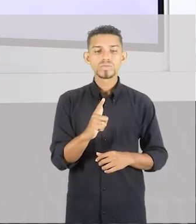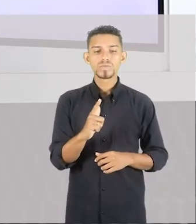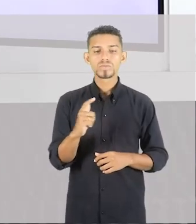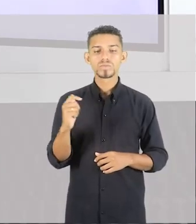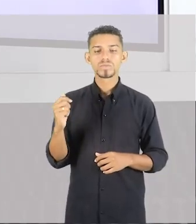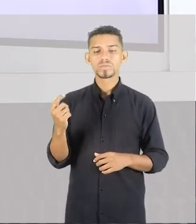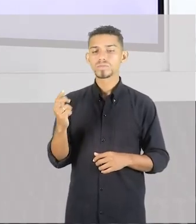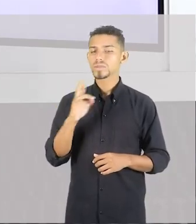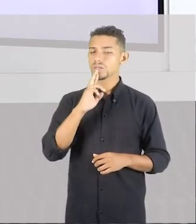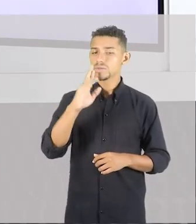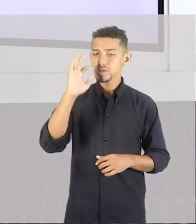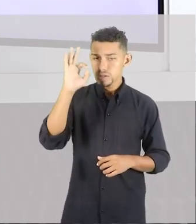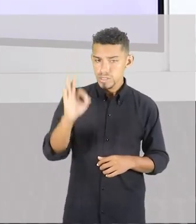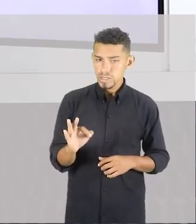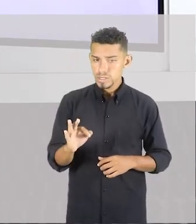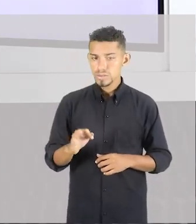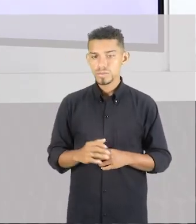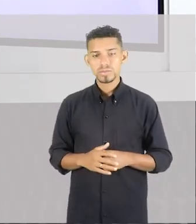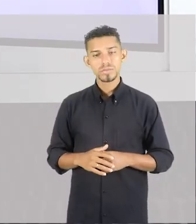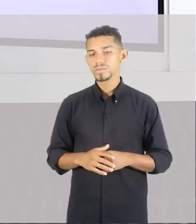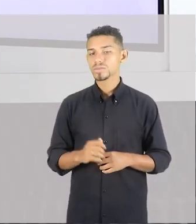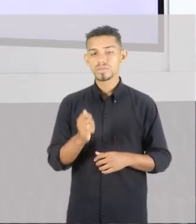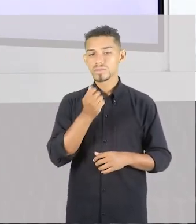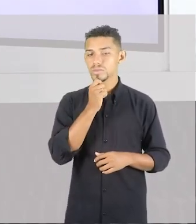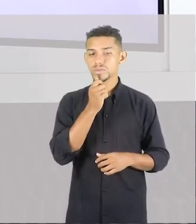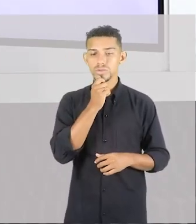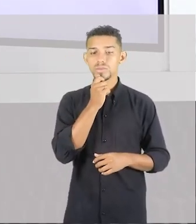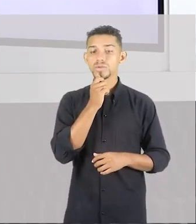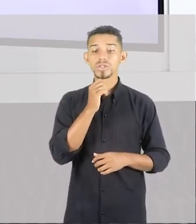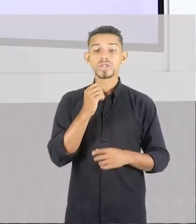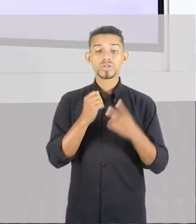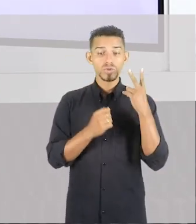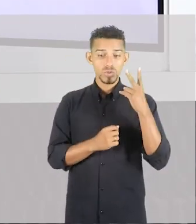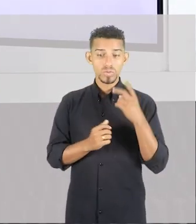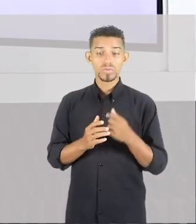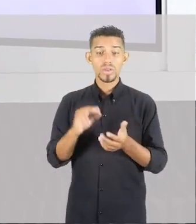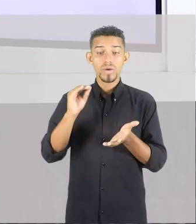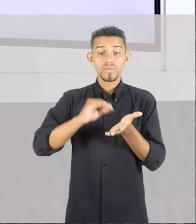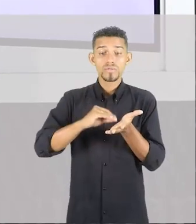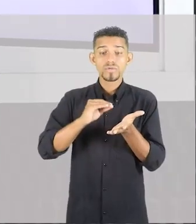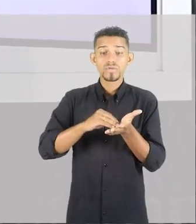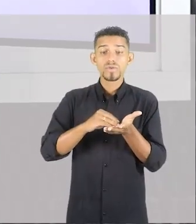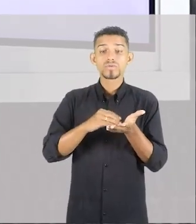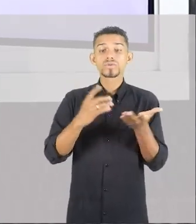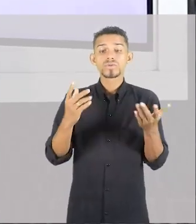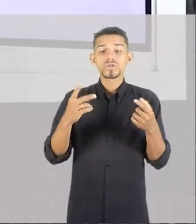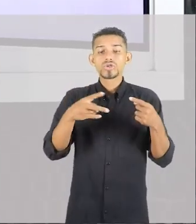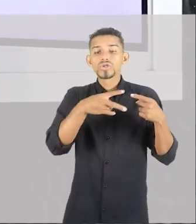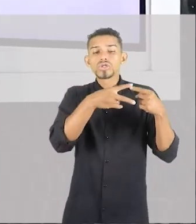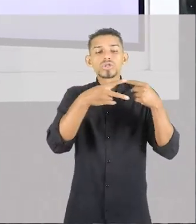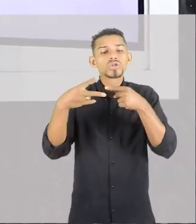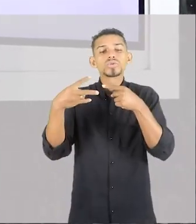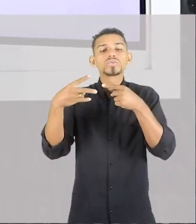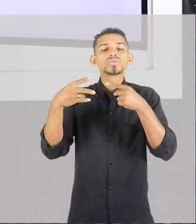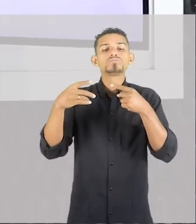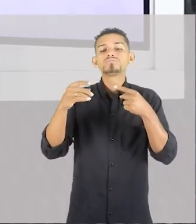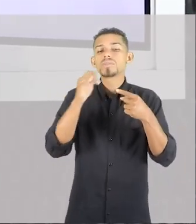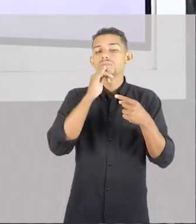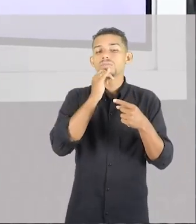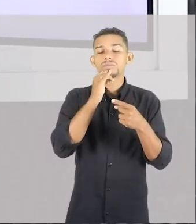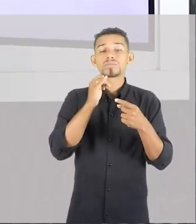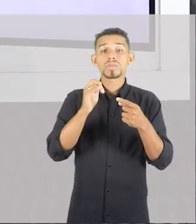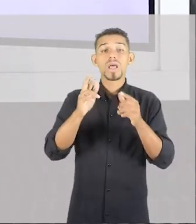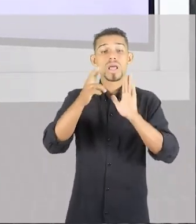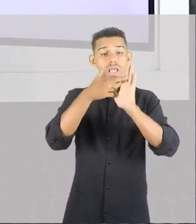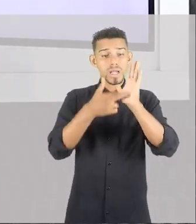marcar a resposta correta? Não, porque tem duas, né? Aí falta o sentido da força. Como é que dá o sentido? Regra